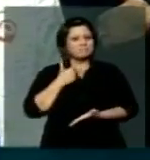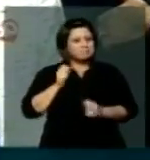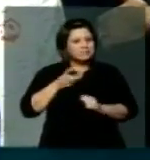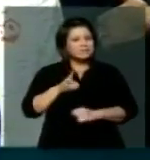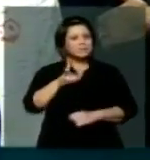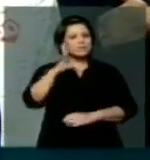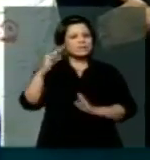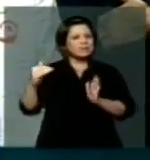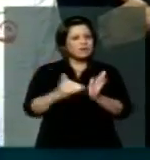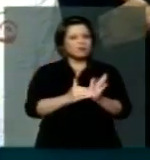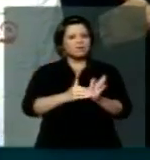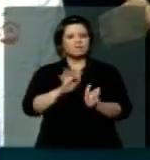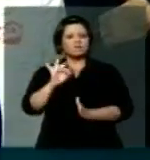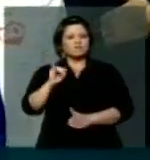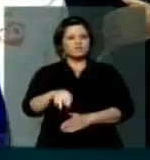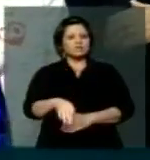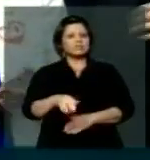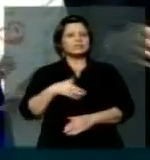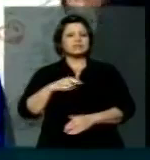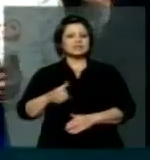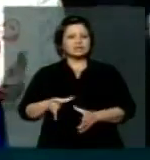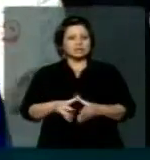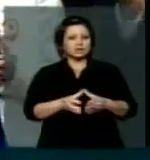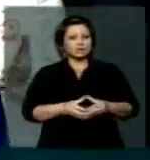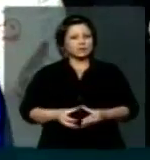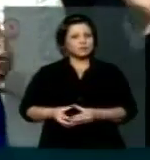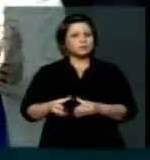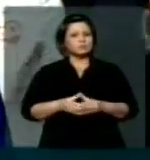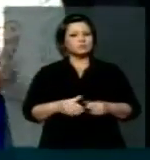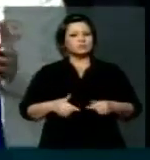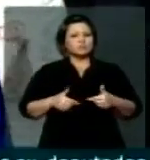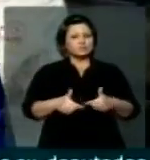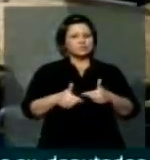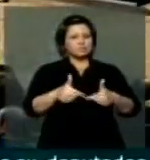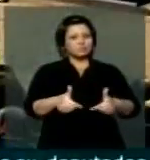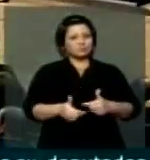E esse partido e essa bancada